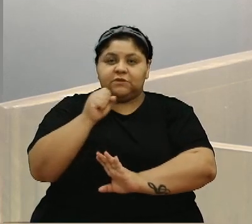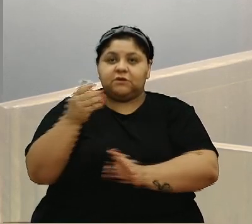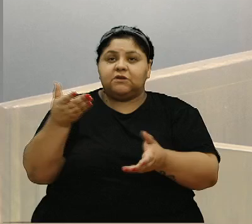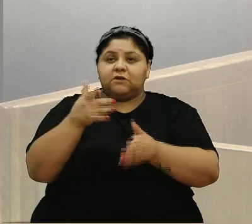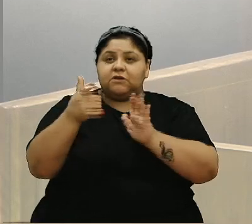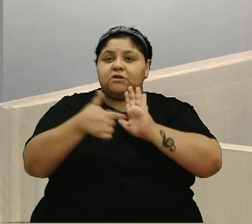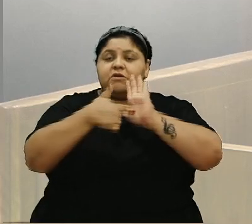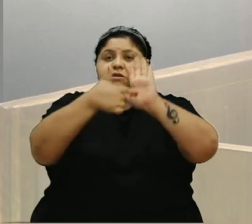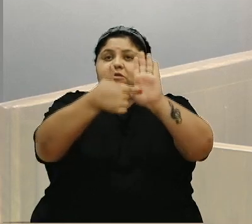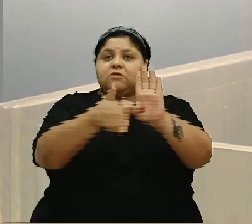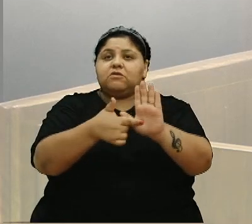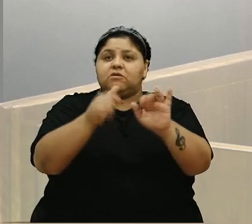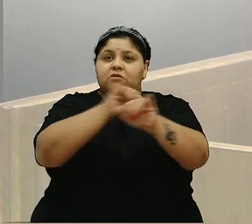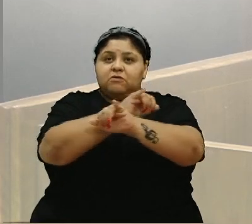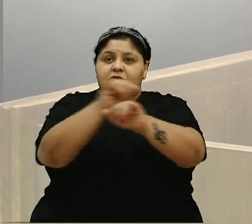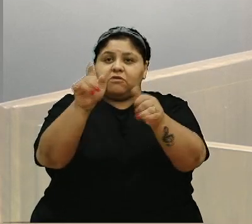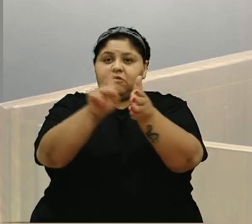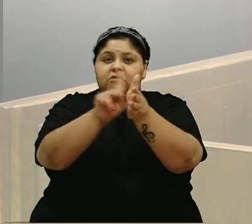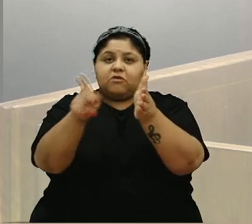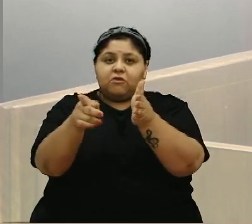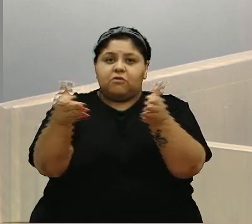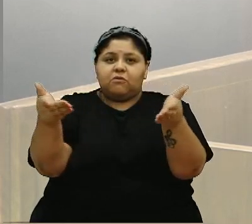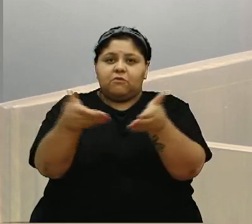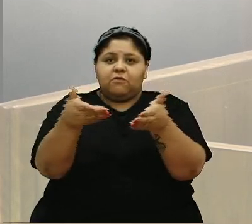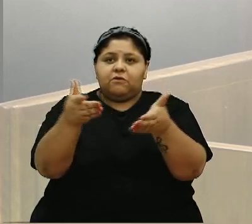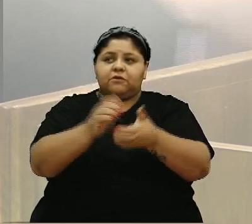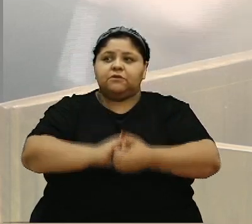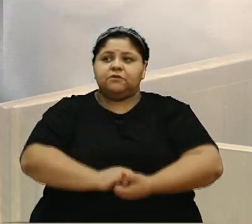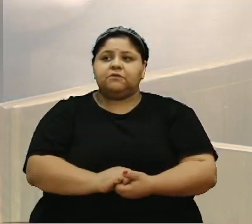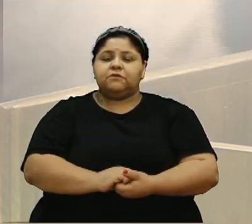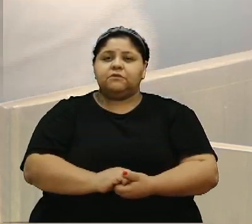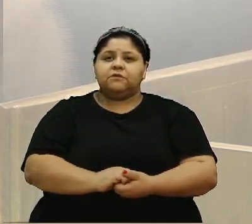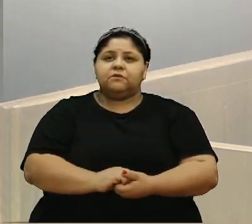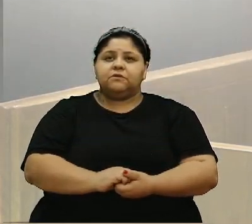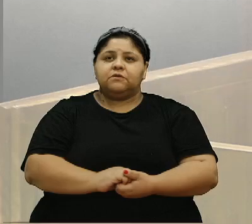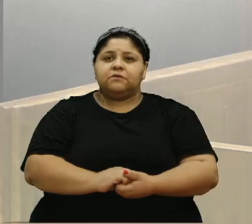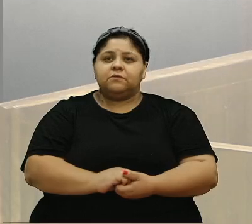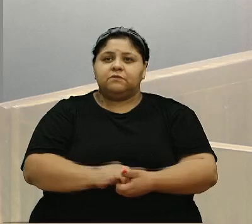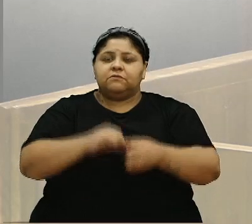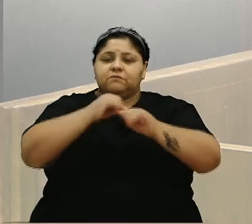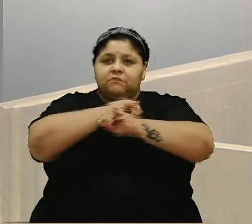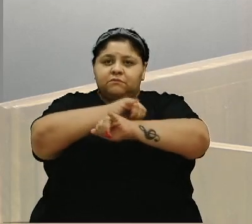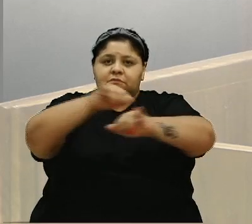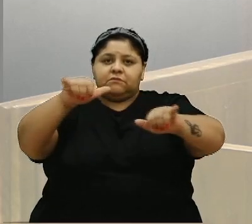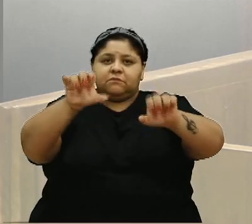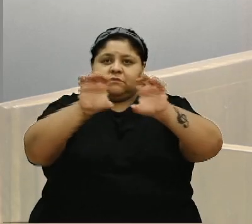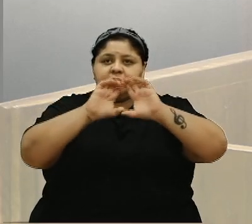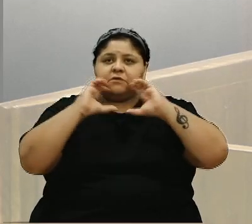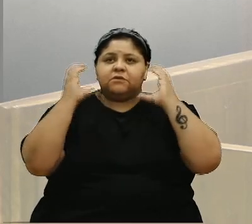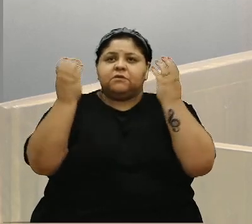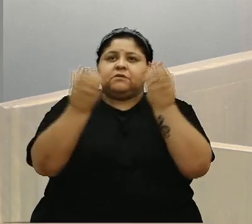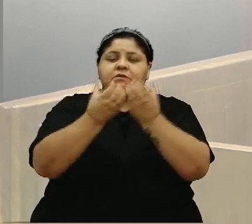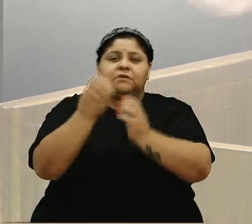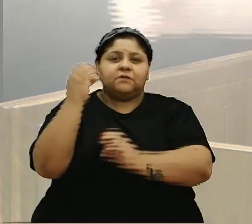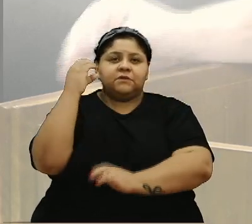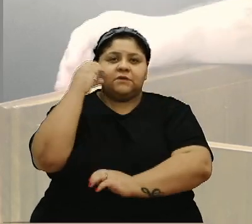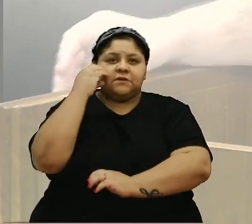uma matéria que saiu no Jornal Pioneiro de hoje, né, e que está sendo repercutido da comunidade lá de Ana